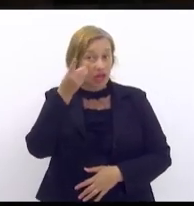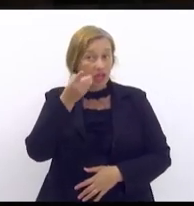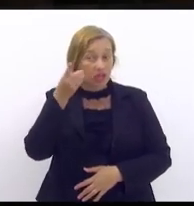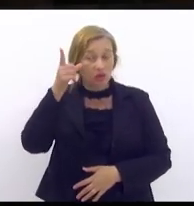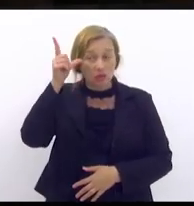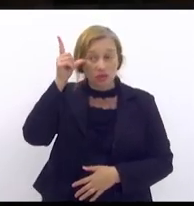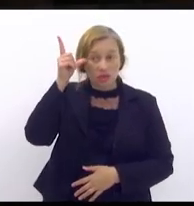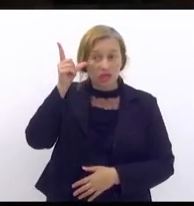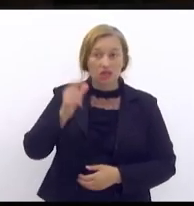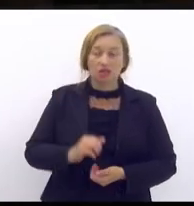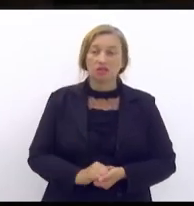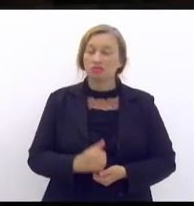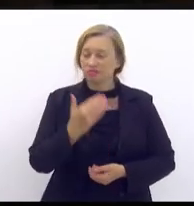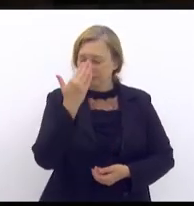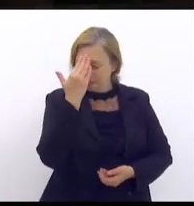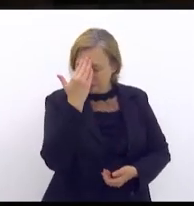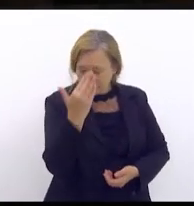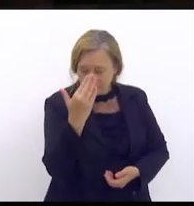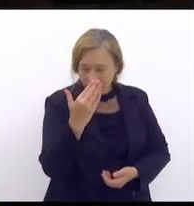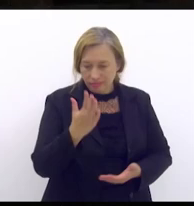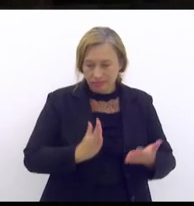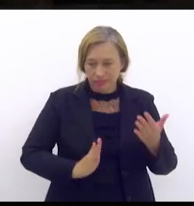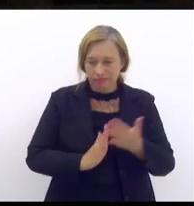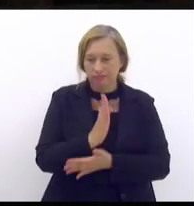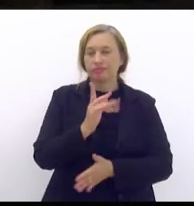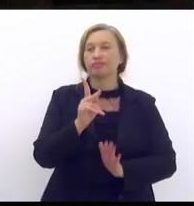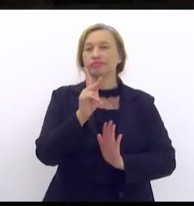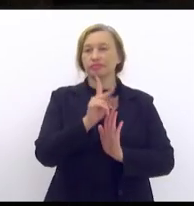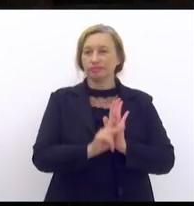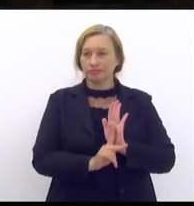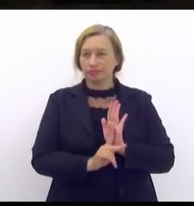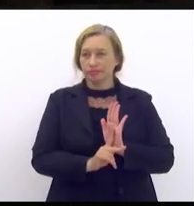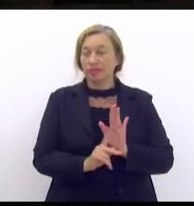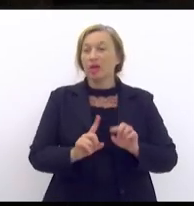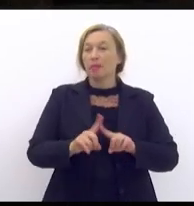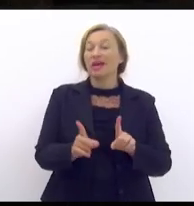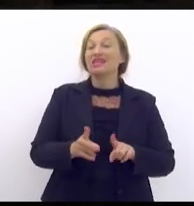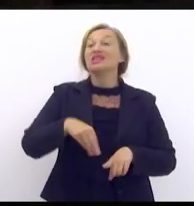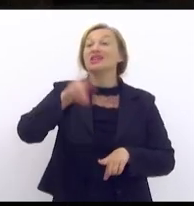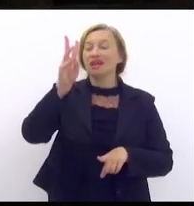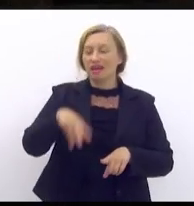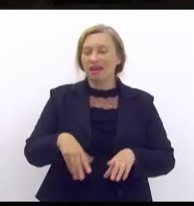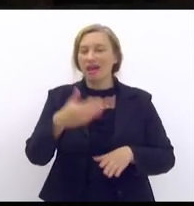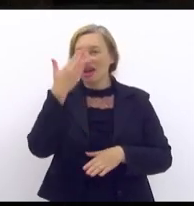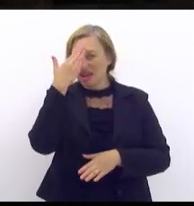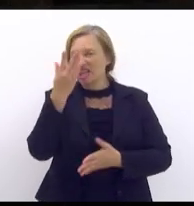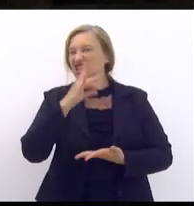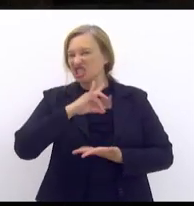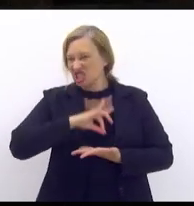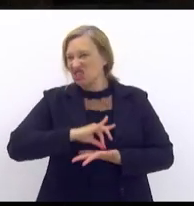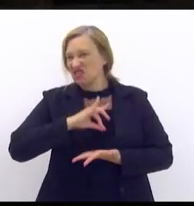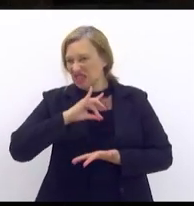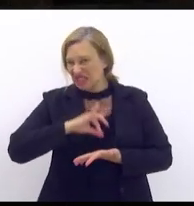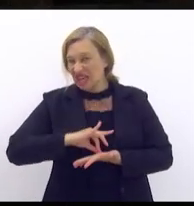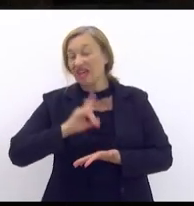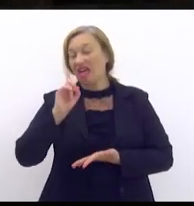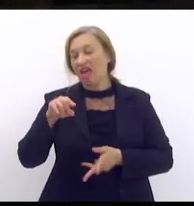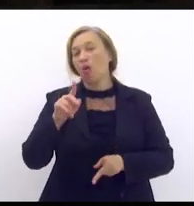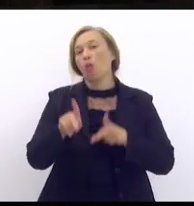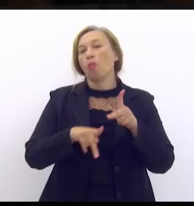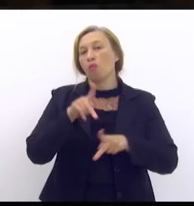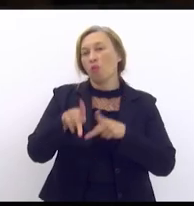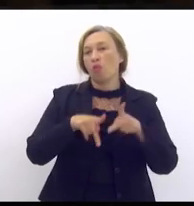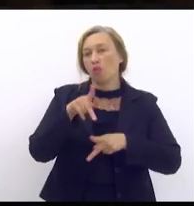Lucinha, agradeço a aprovação desse projeto. Mas quem agradece mesmo é a